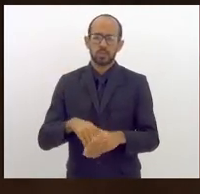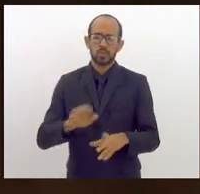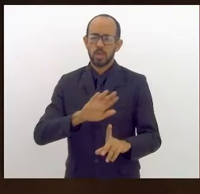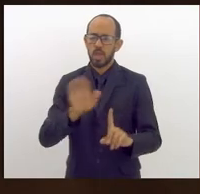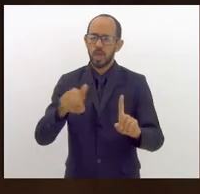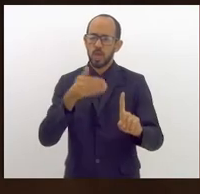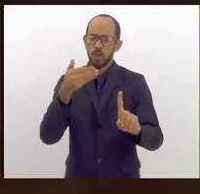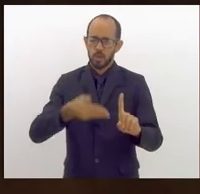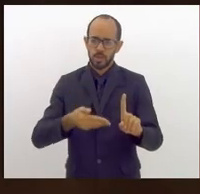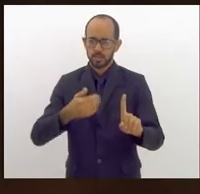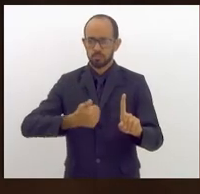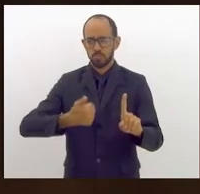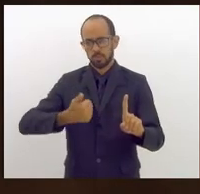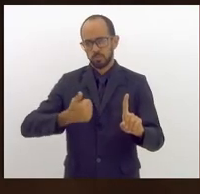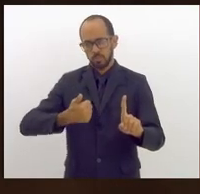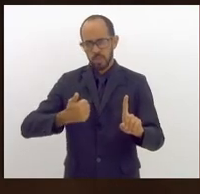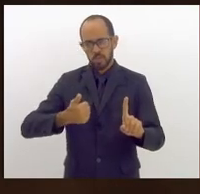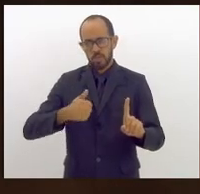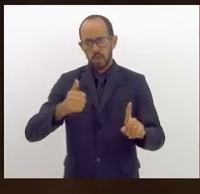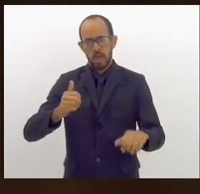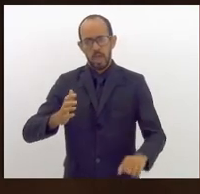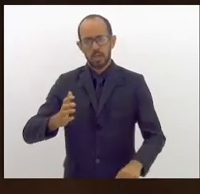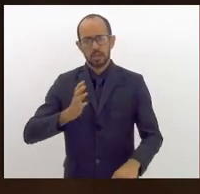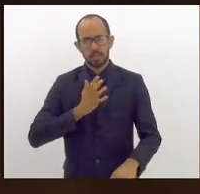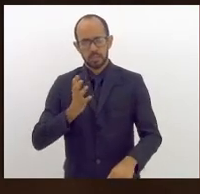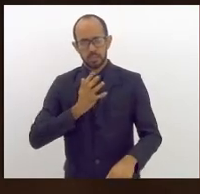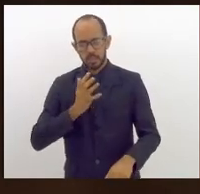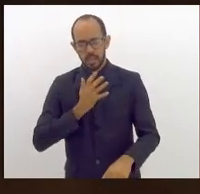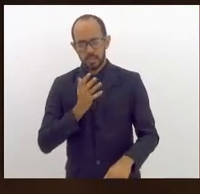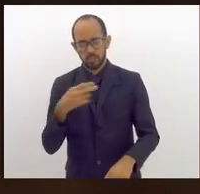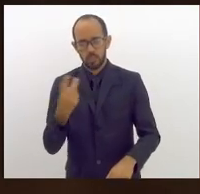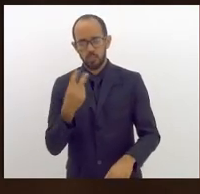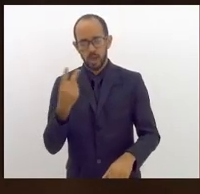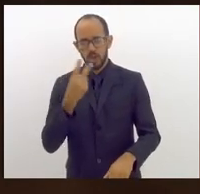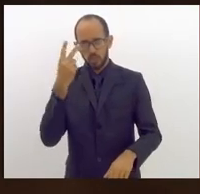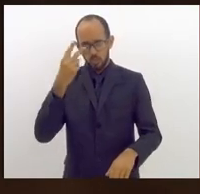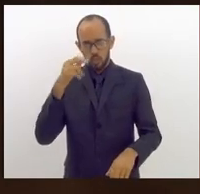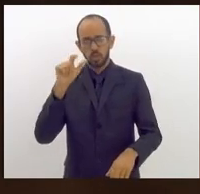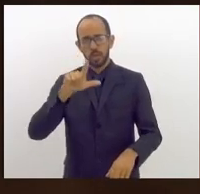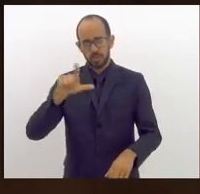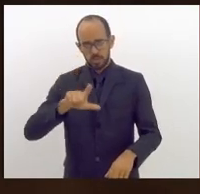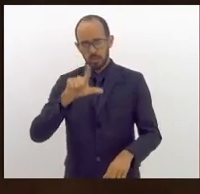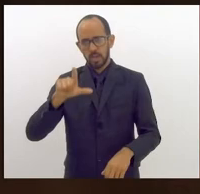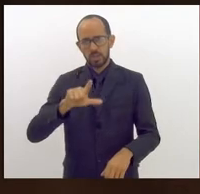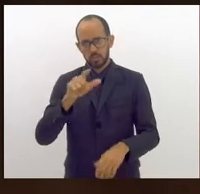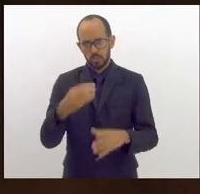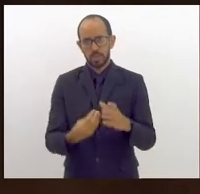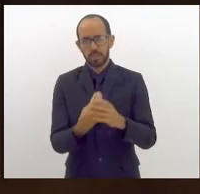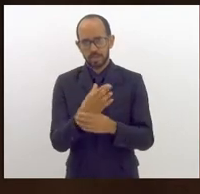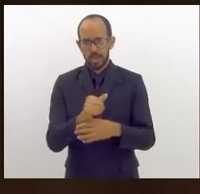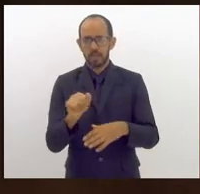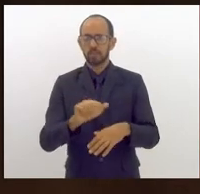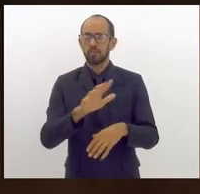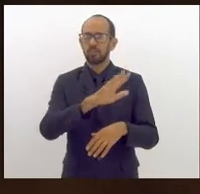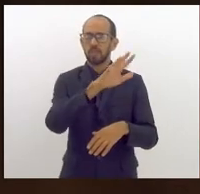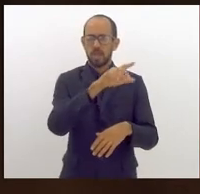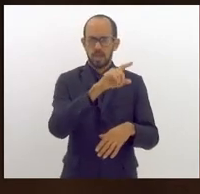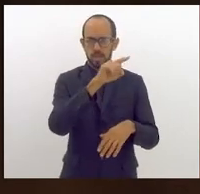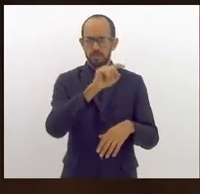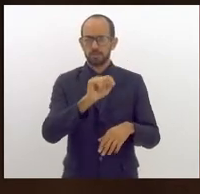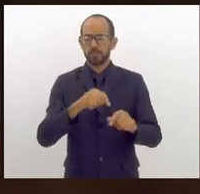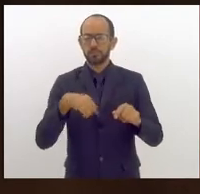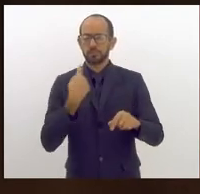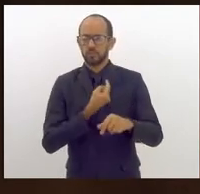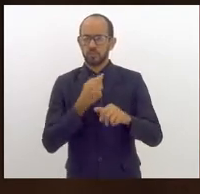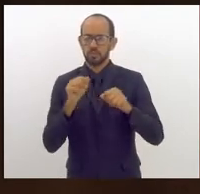a riqueza e a diversidade cultural e literária produzida nesses territórios populares nesse território de favela nós fizemos